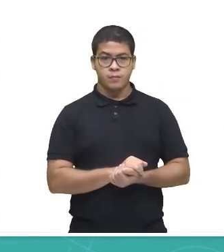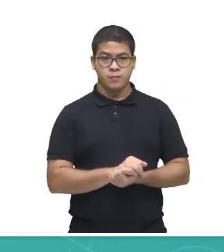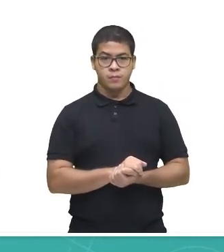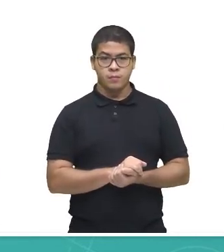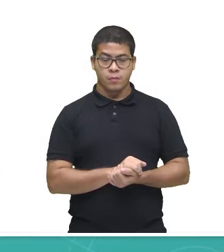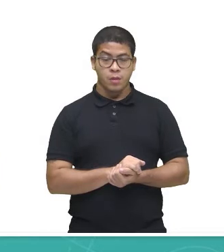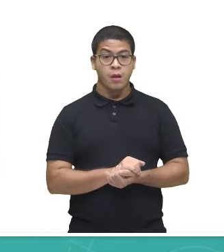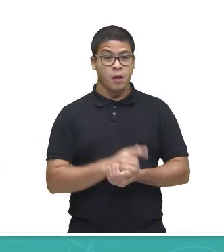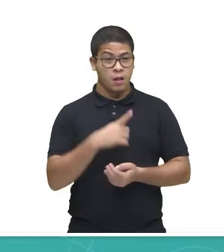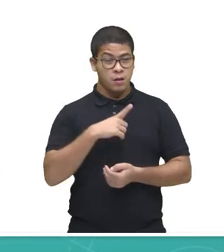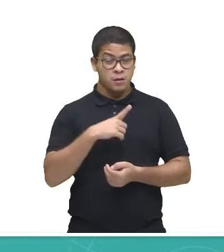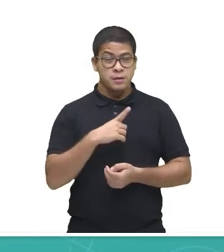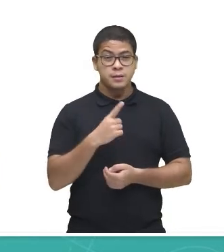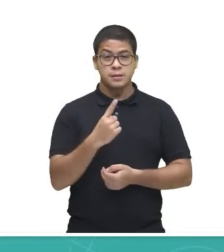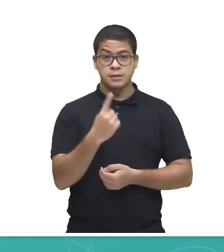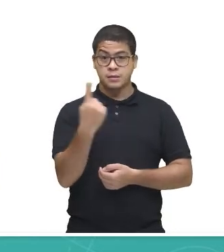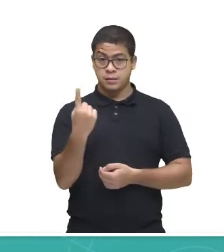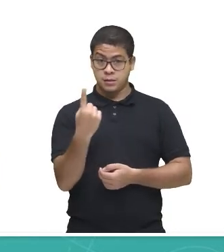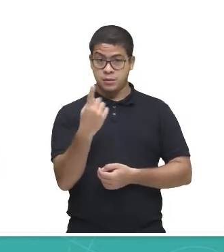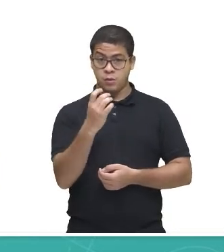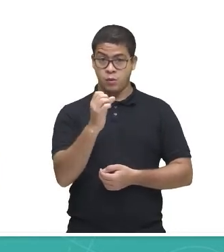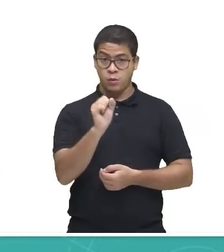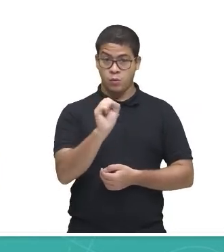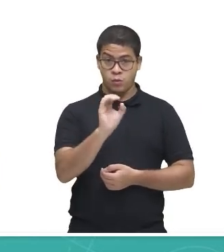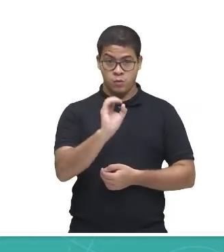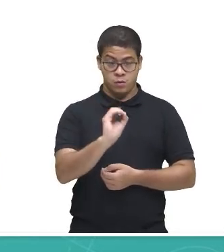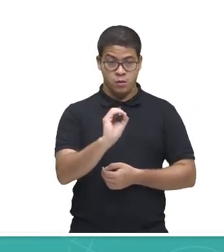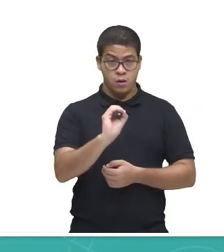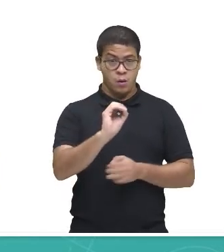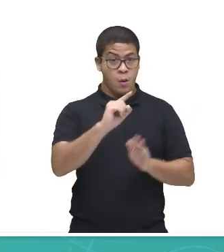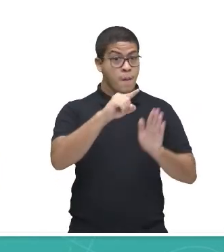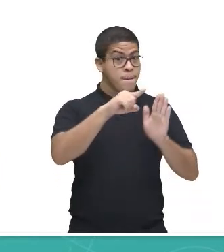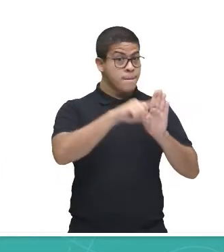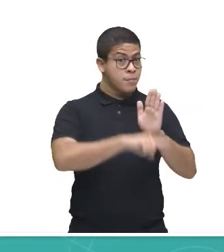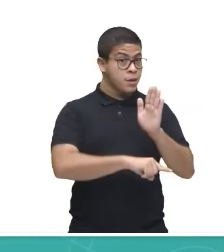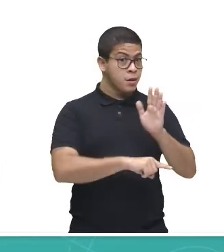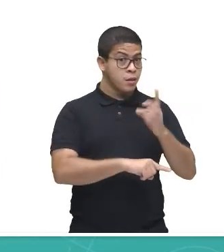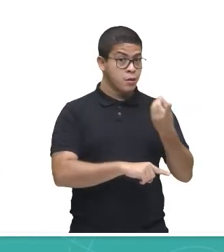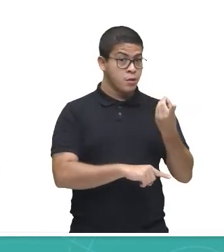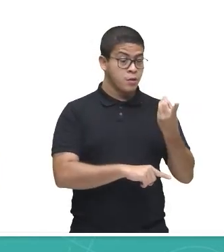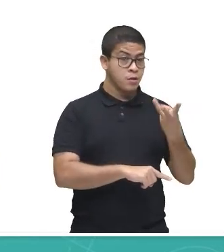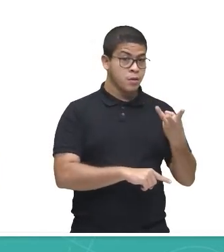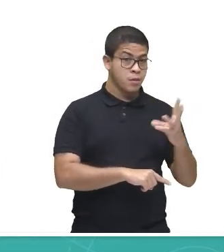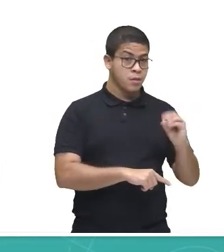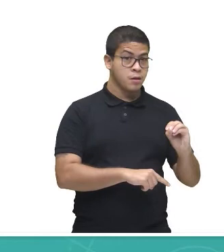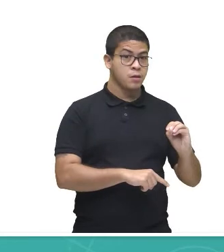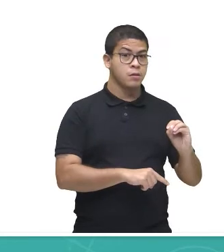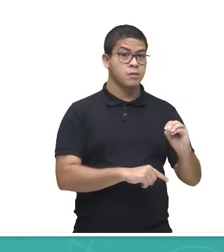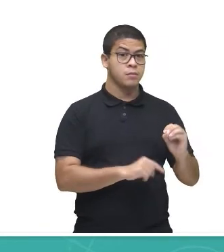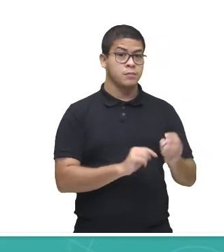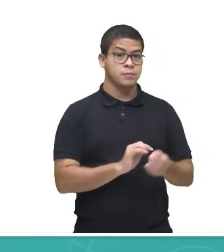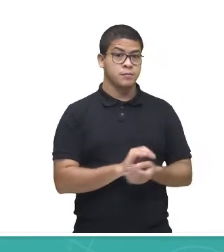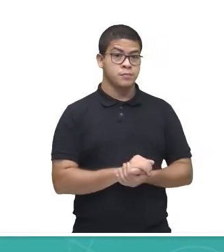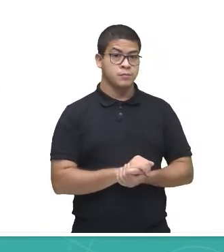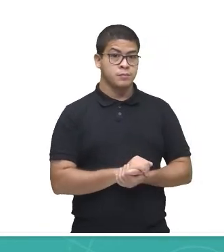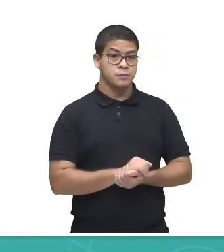teremos 180. Só tentar fazer aqui a bolinha que eu não estou conseguindo.